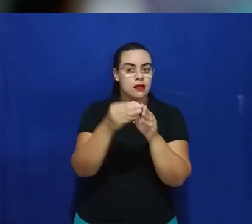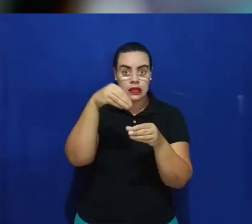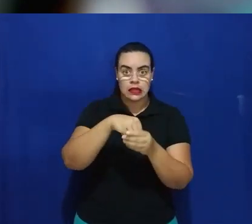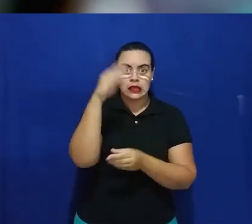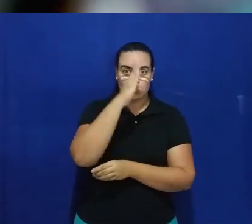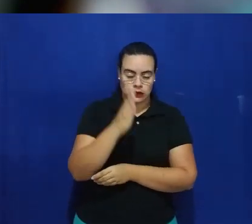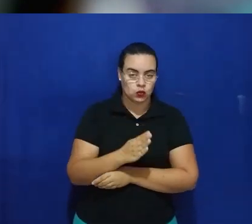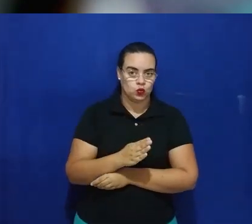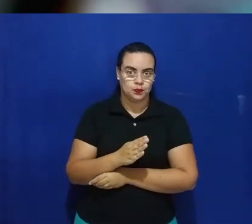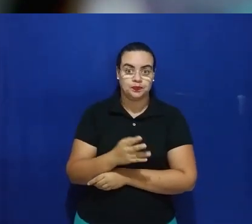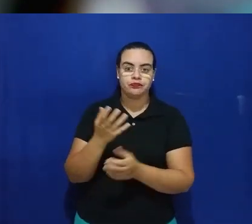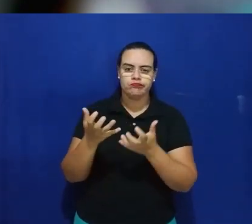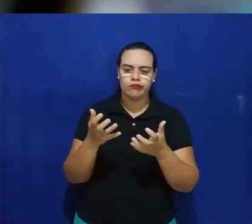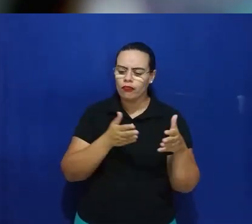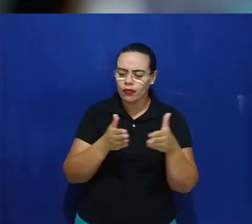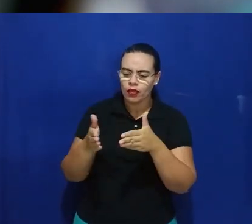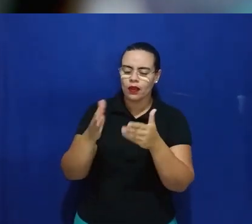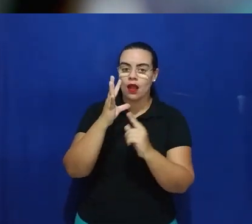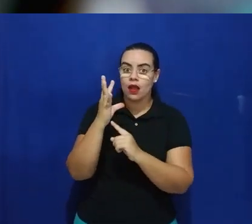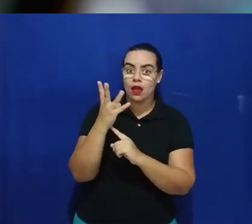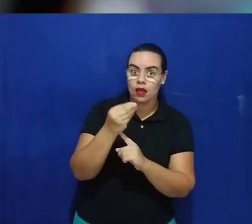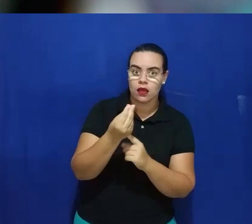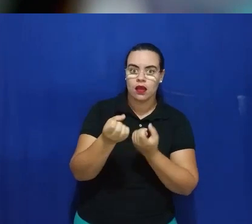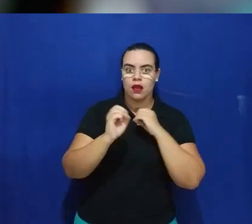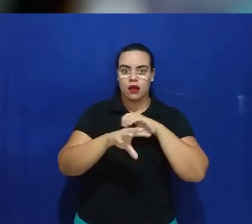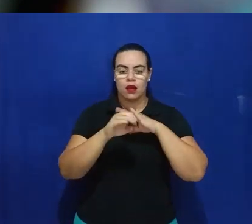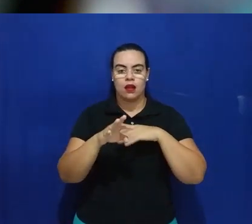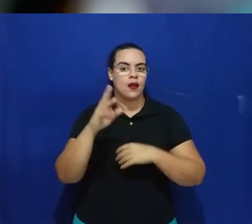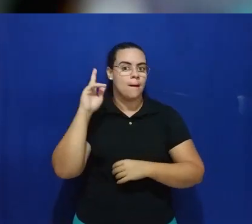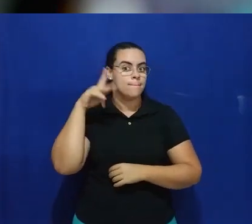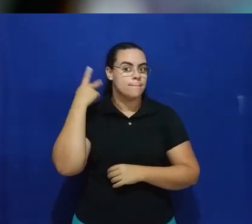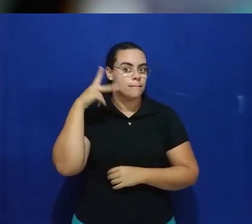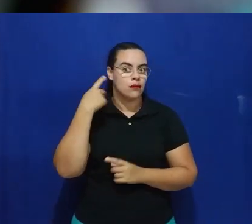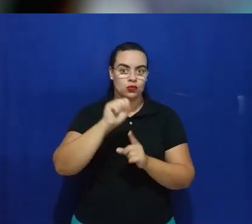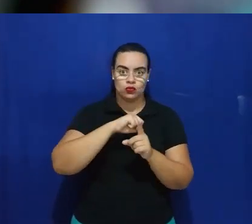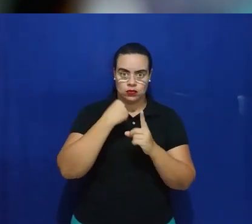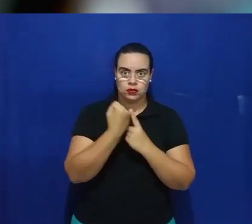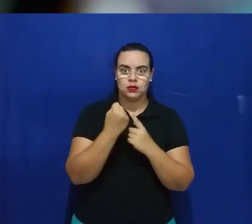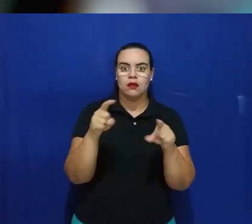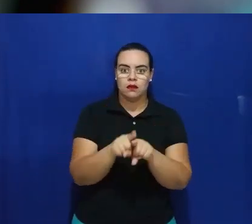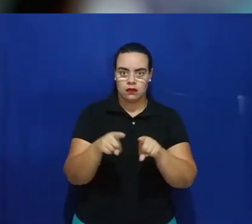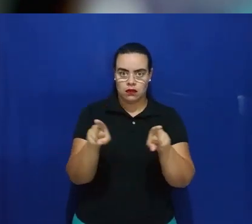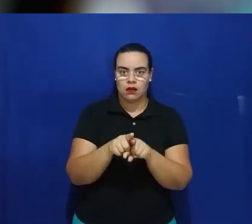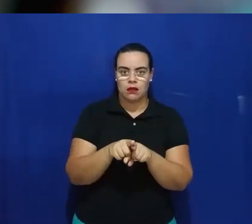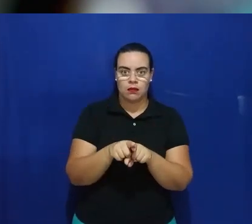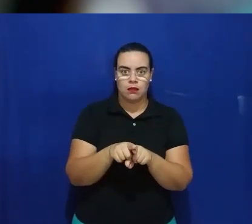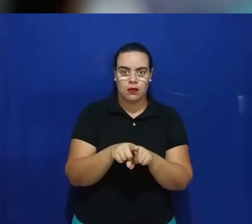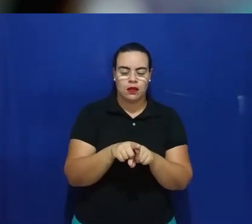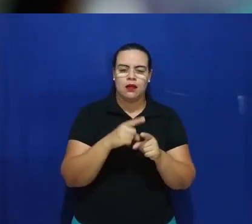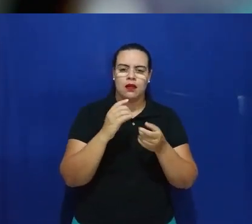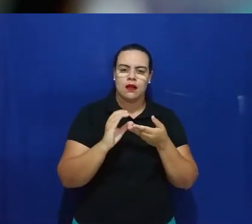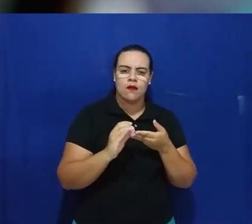pretendendo sugerir caminhos artísticos, educativos, políticos e sociais alternativos. Investir